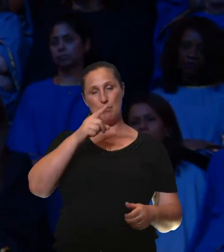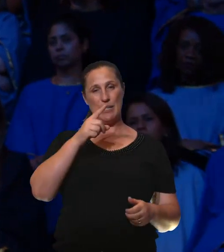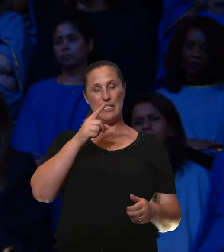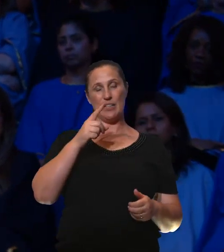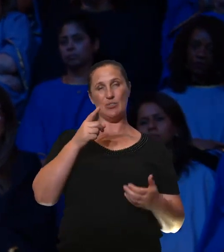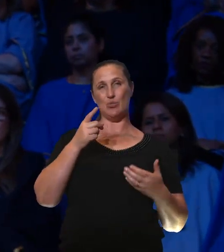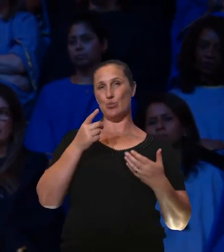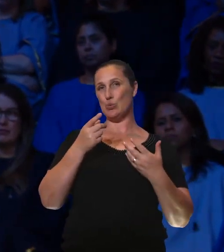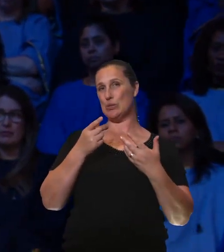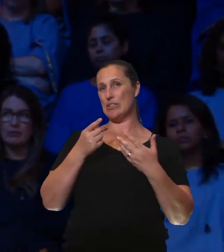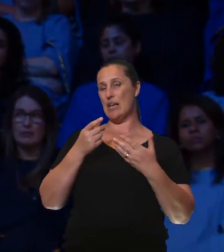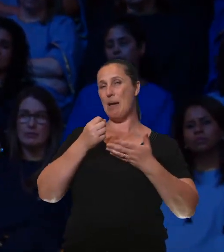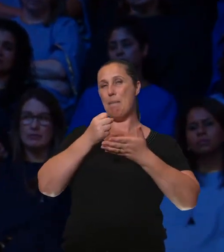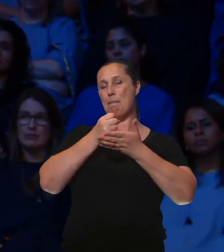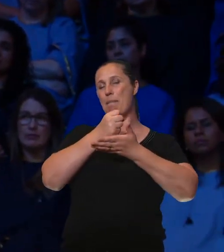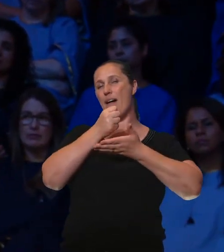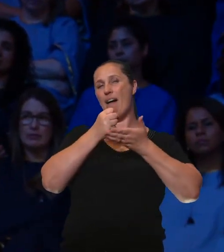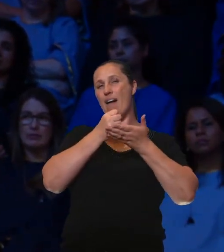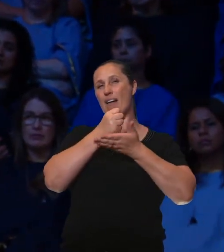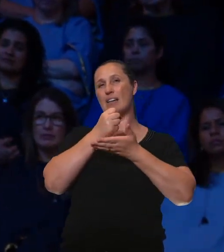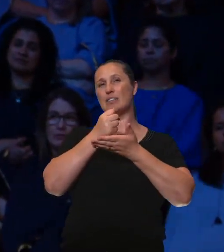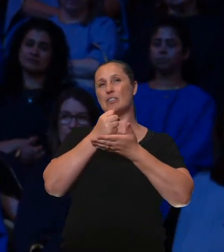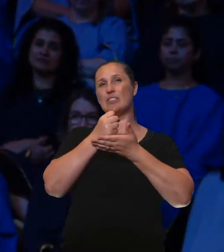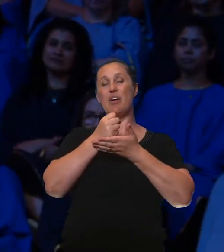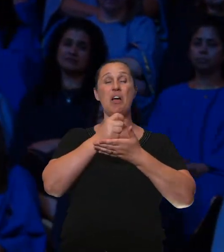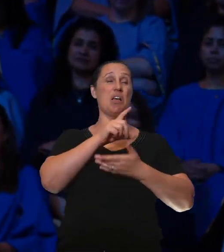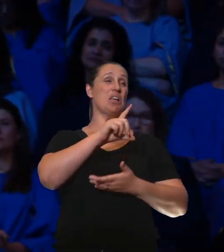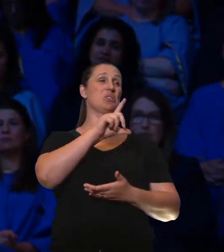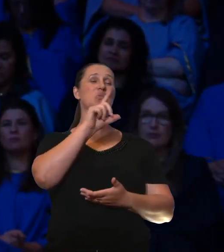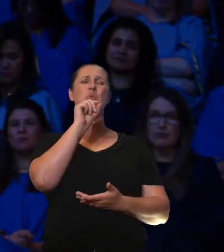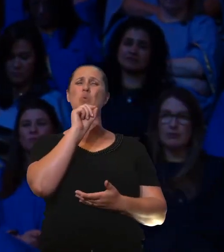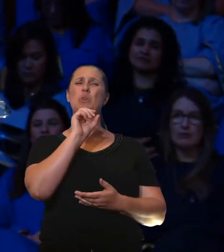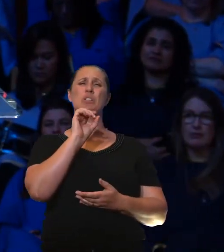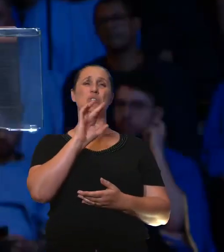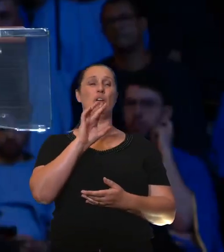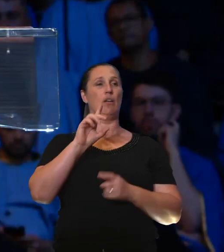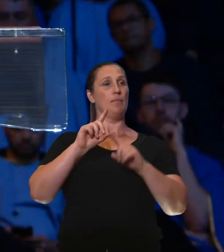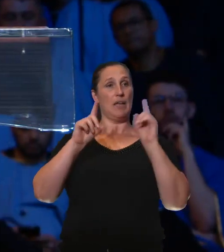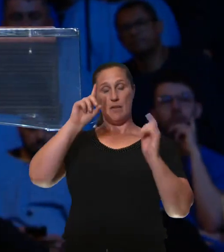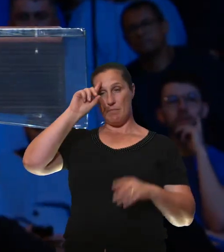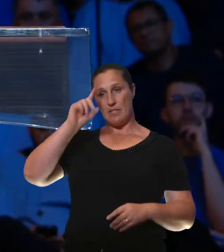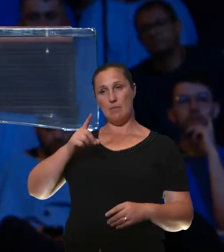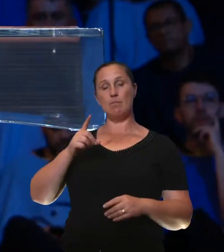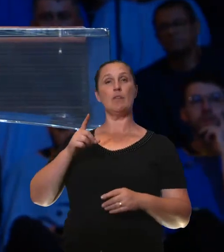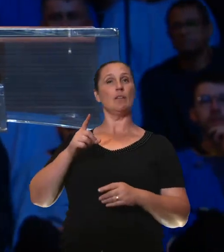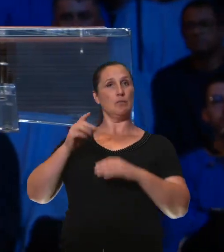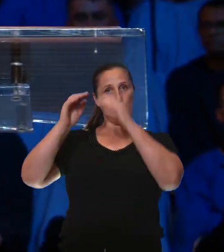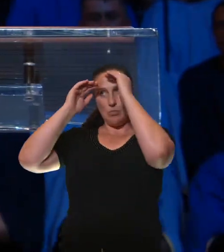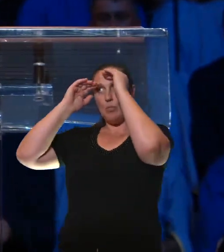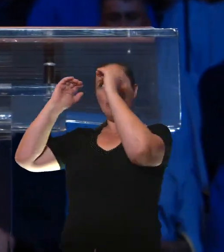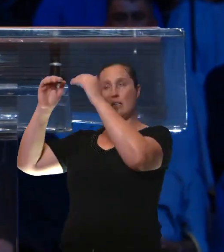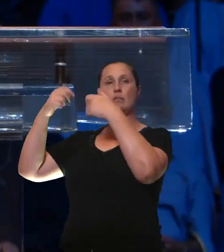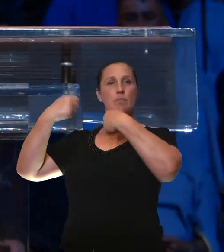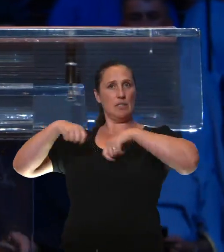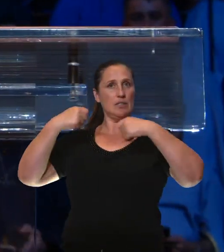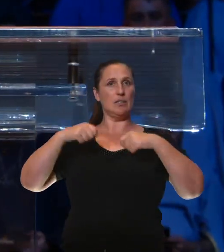princípios. Princípios são opcionais, mandamentos devem ser